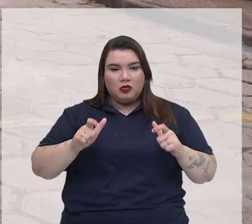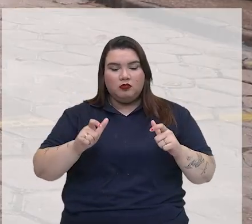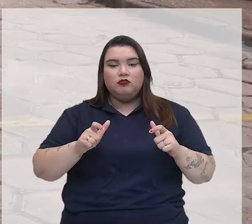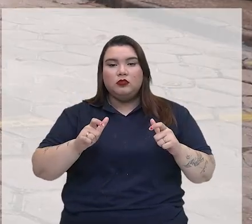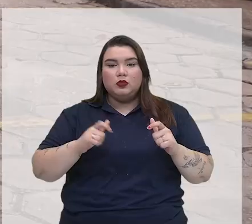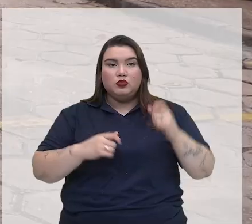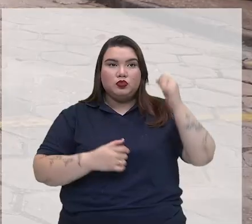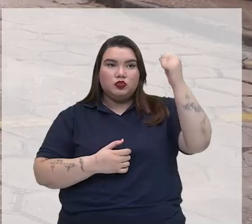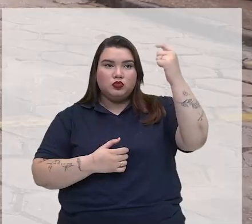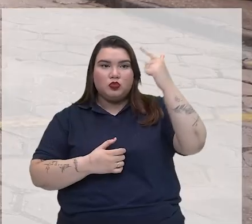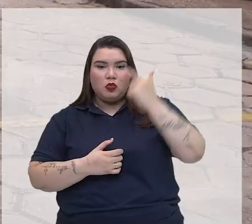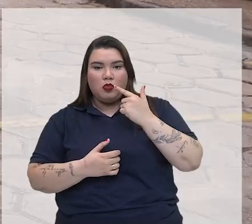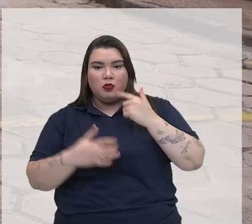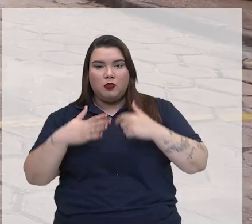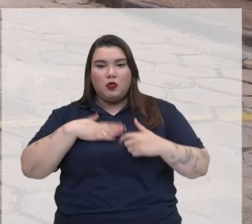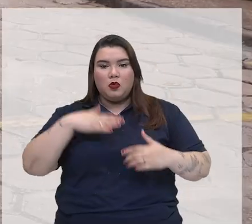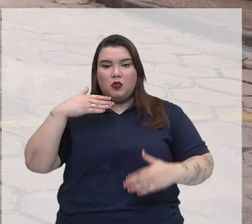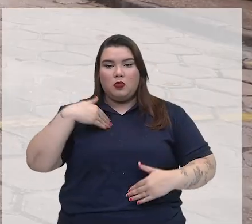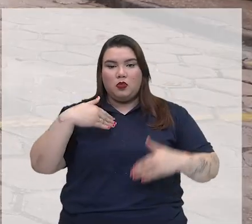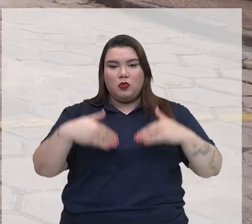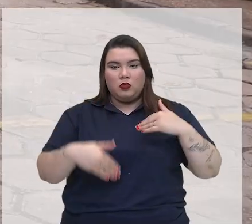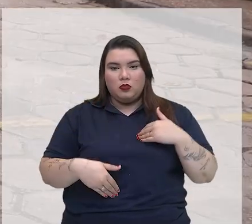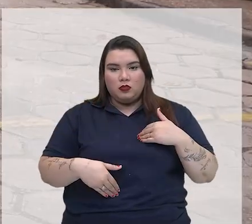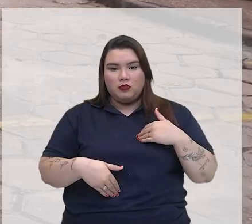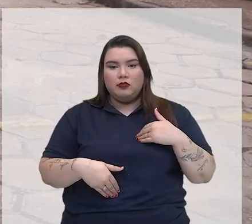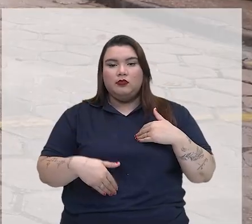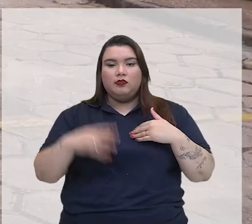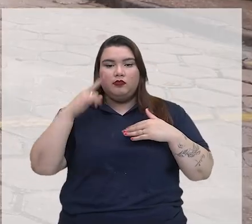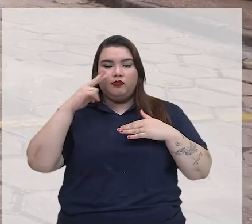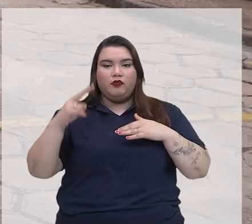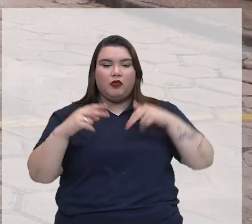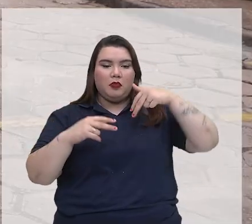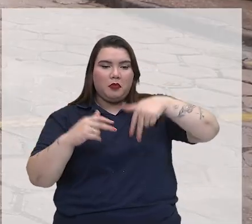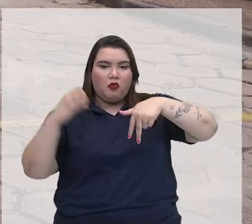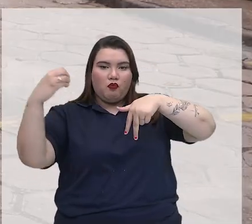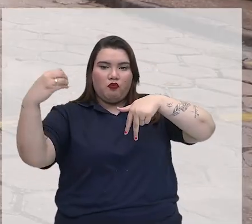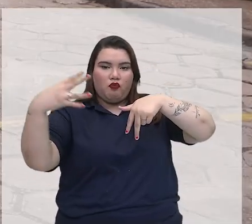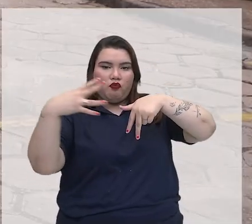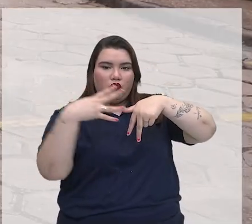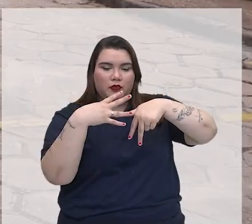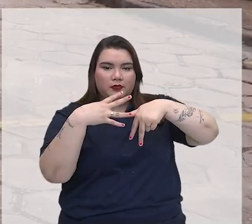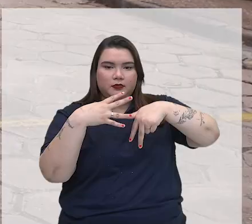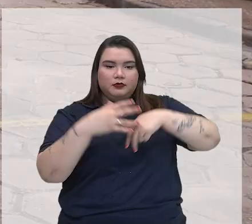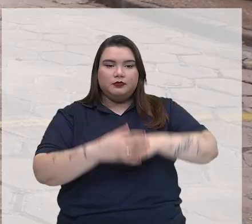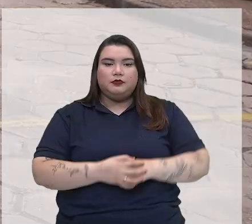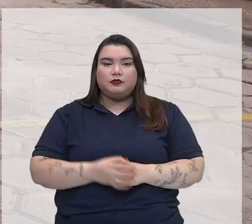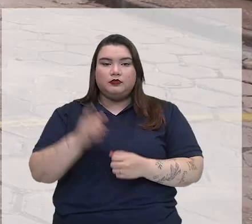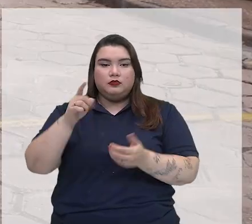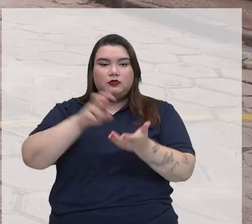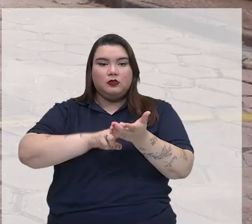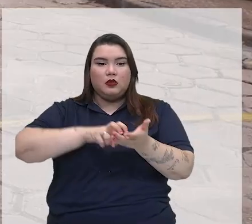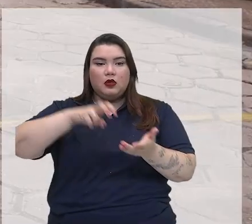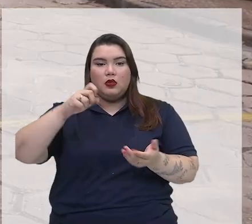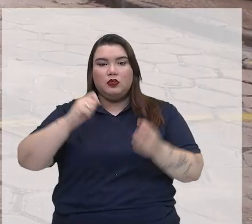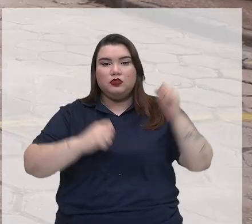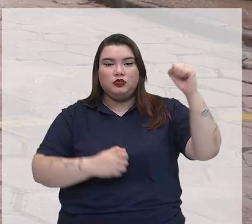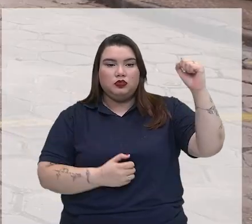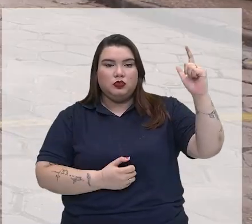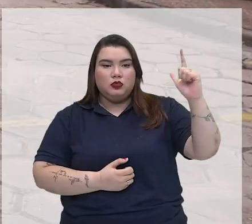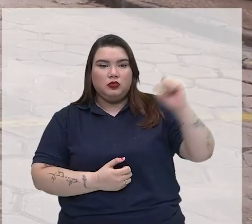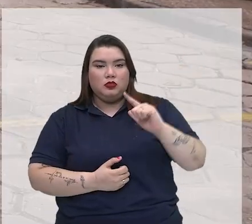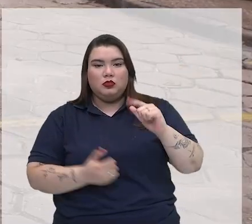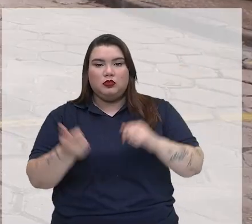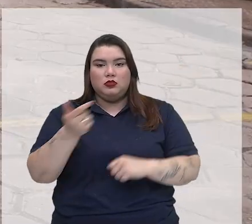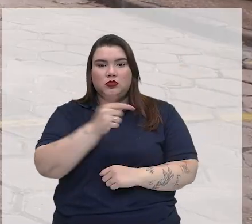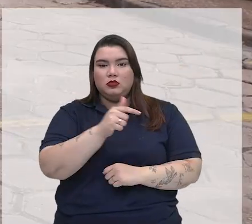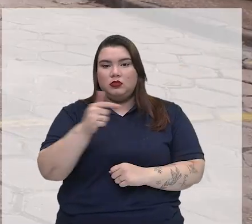para o Sol e o meu corpo estava bloqueando a sua luz. Nesta manhã, os raios solares não